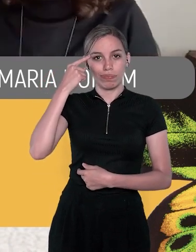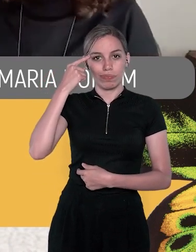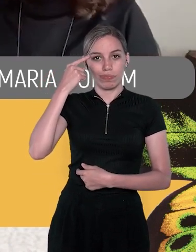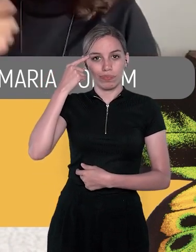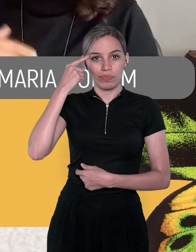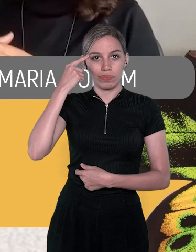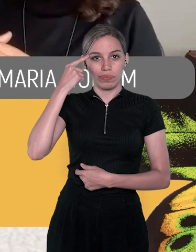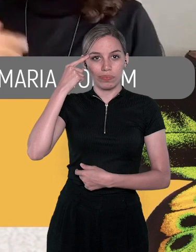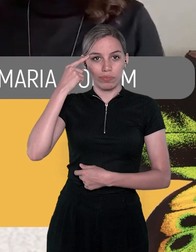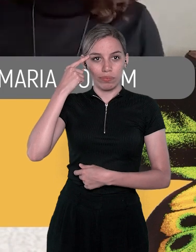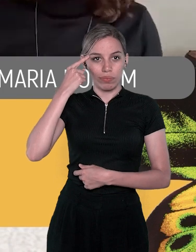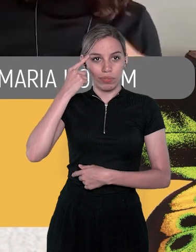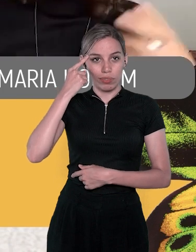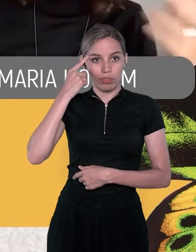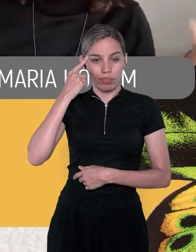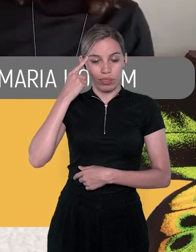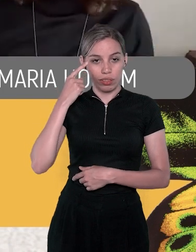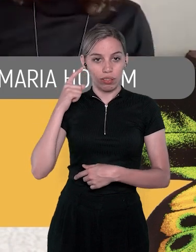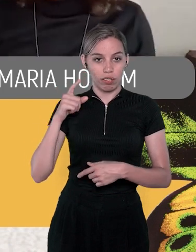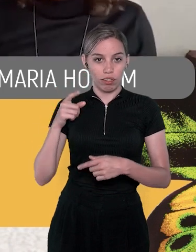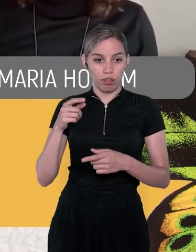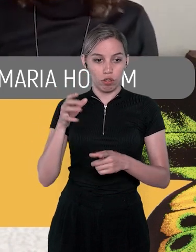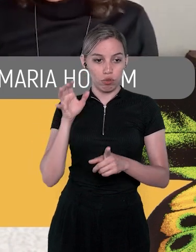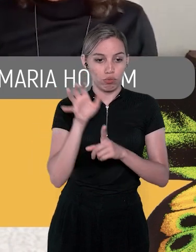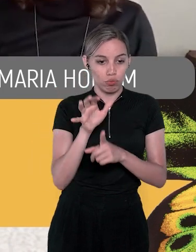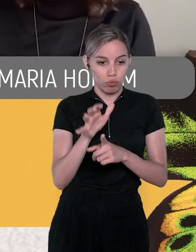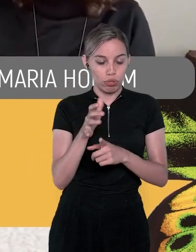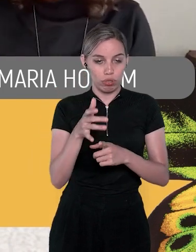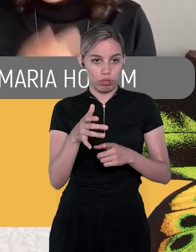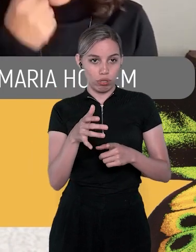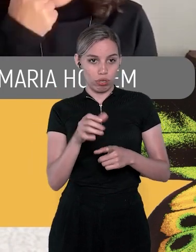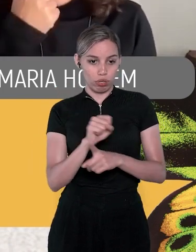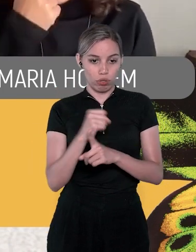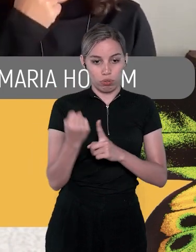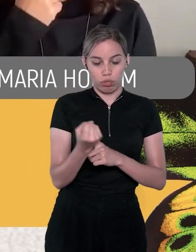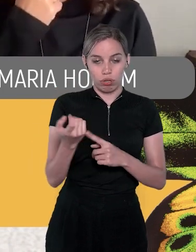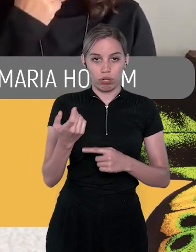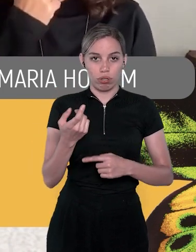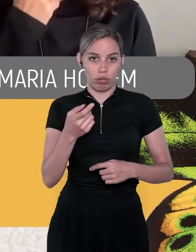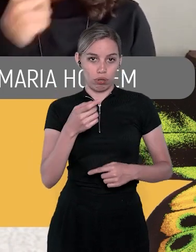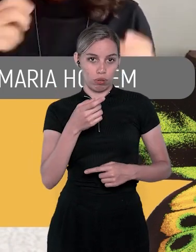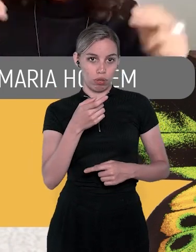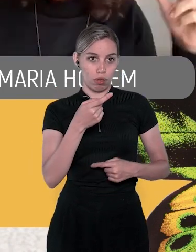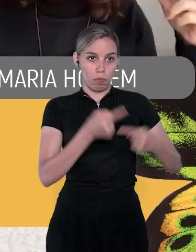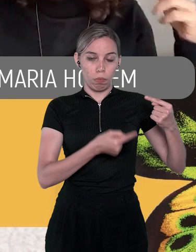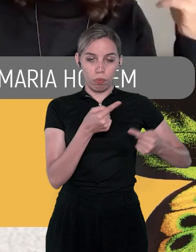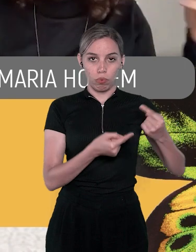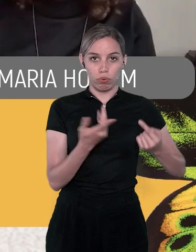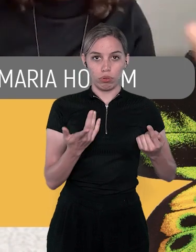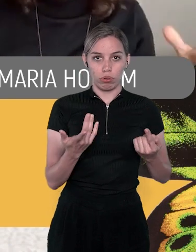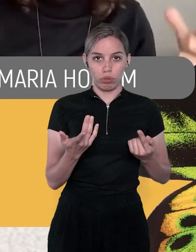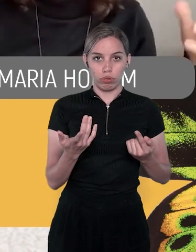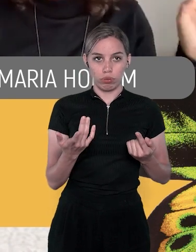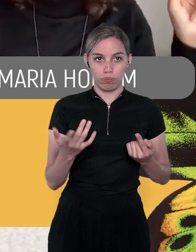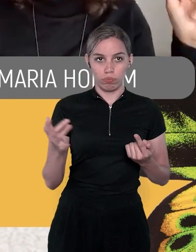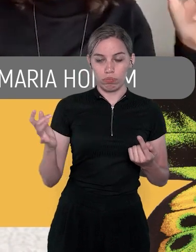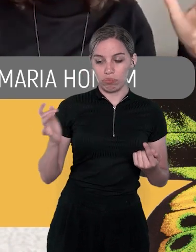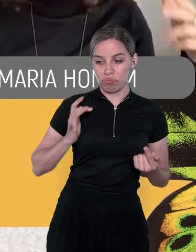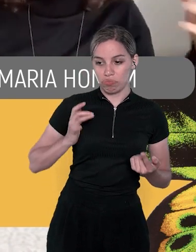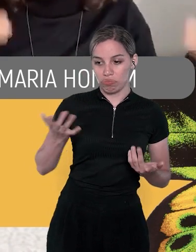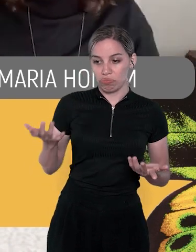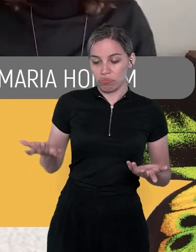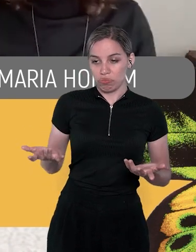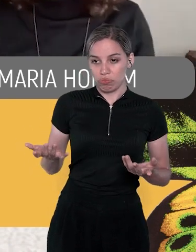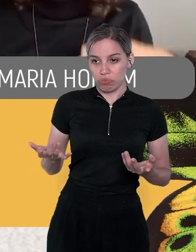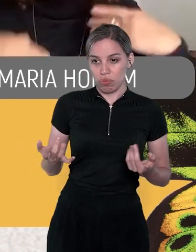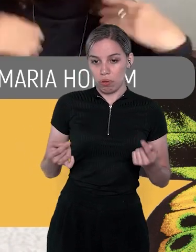conceber pactos e sociedades, e política, enfim,